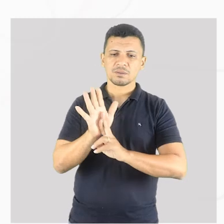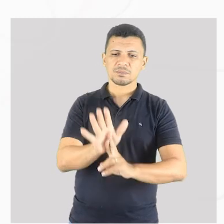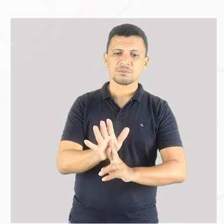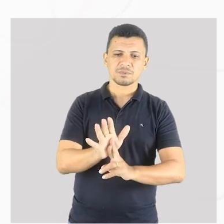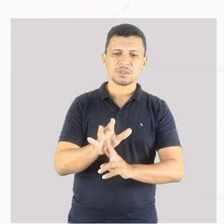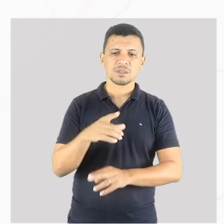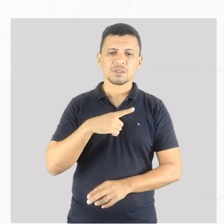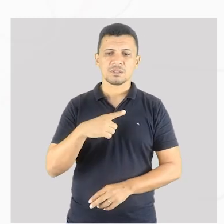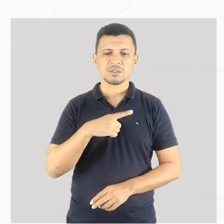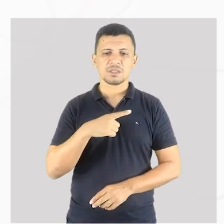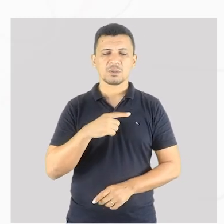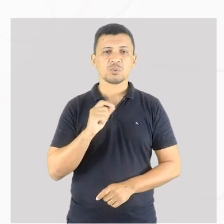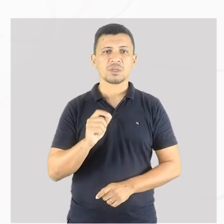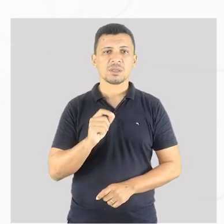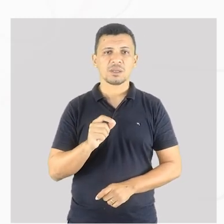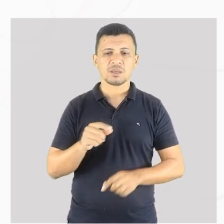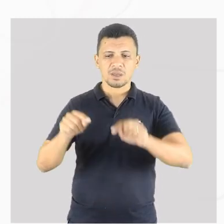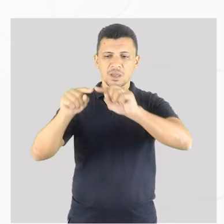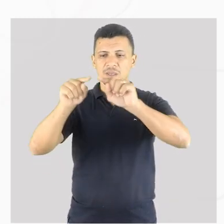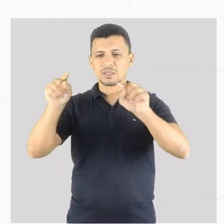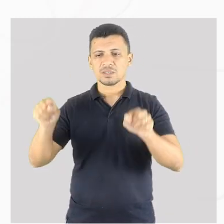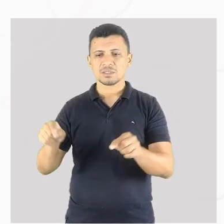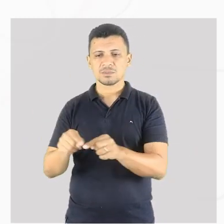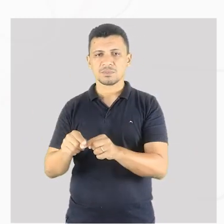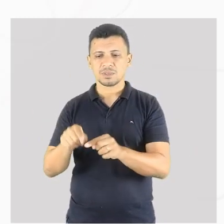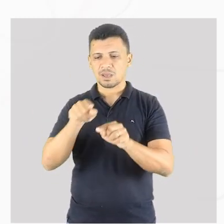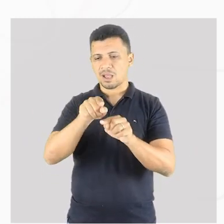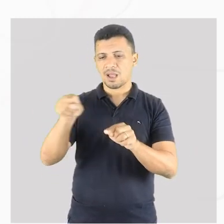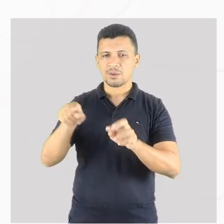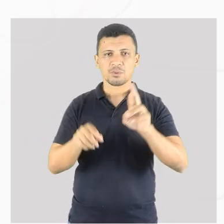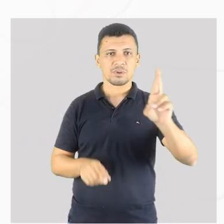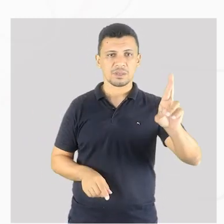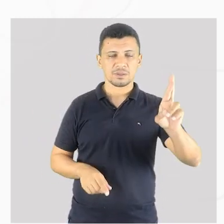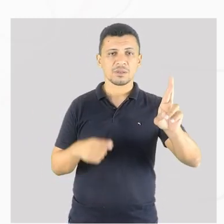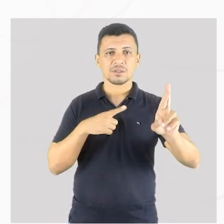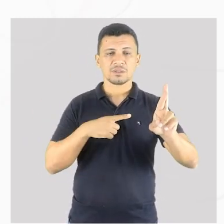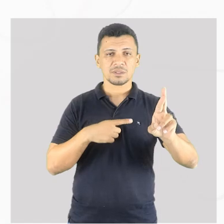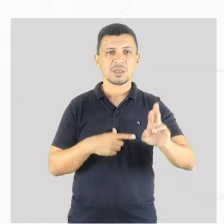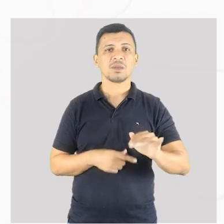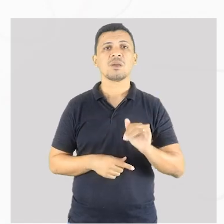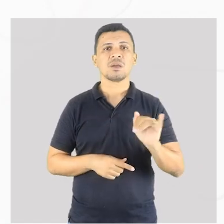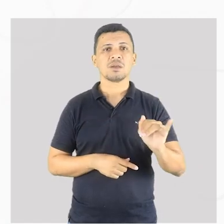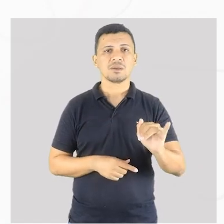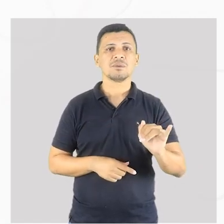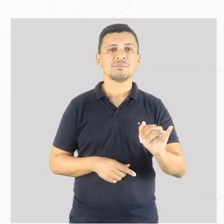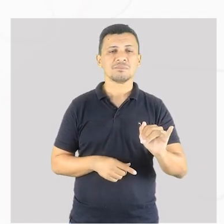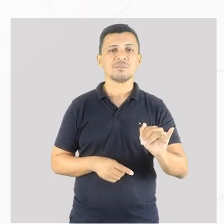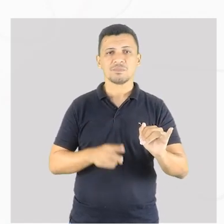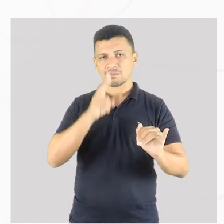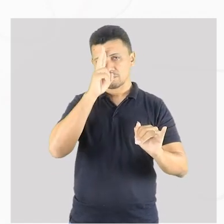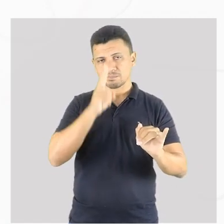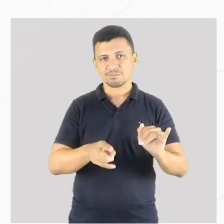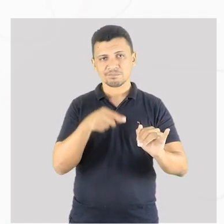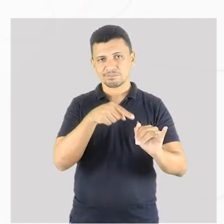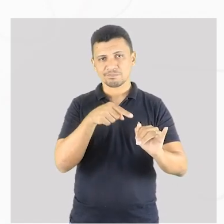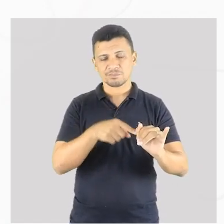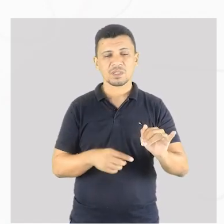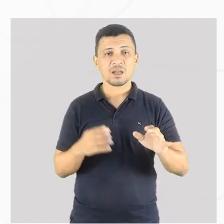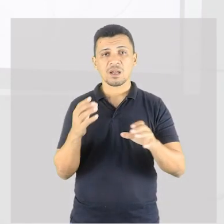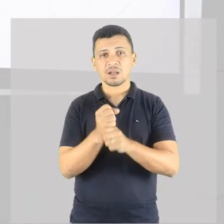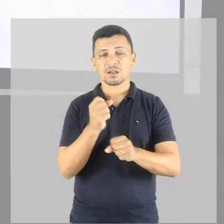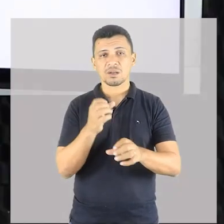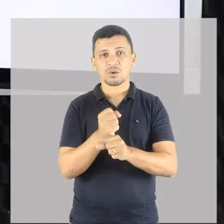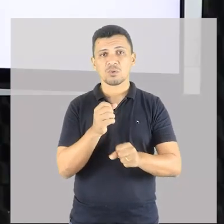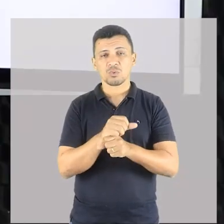de uma espira de raio R percorrida por uma corrente elétrica de intensidade I. Calcule o valor